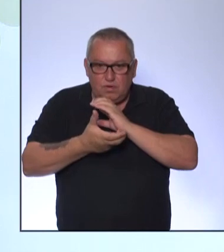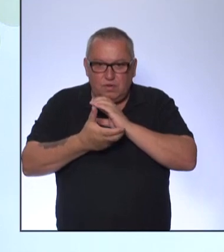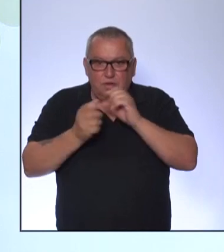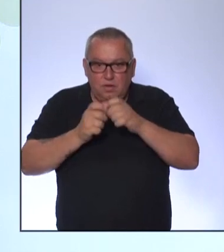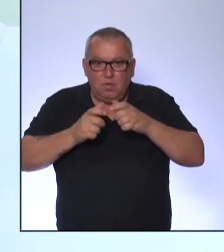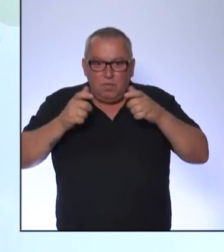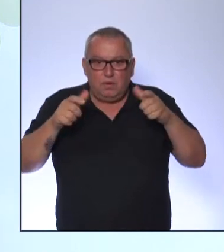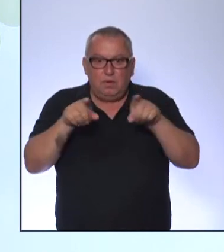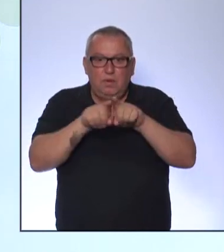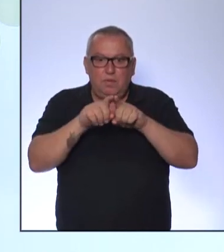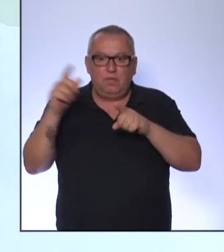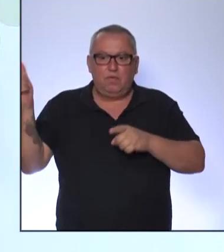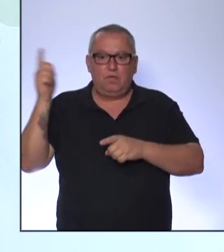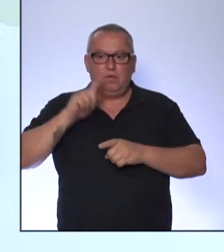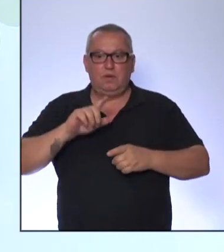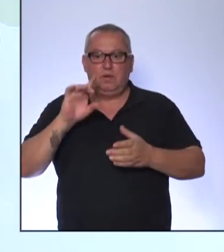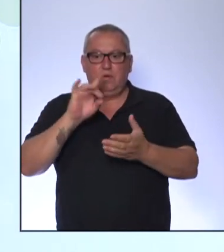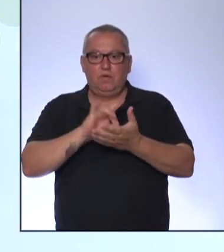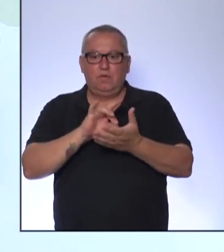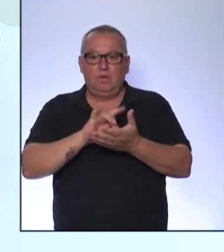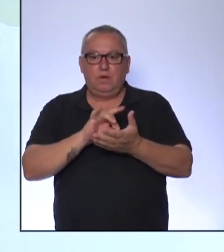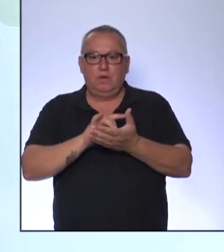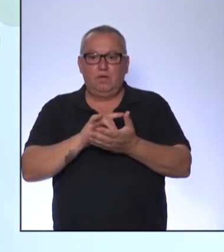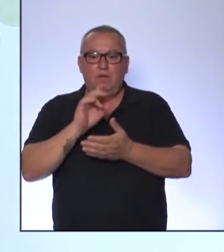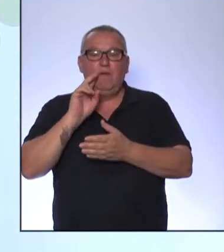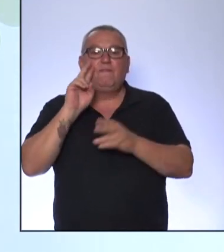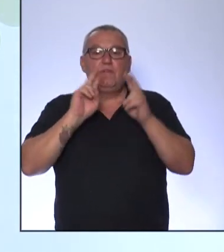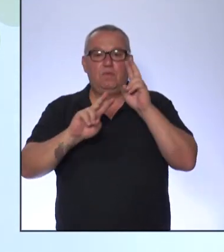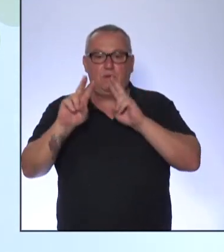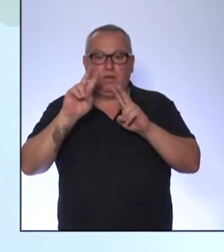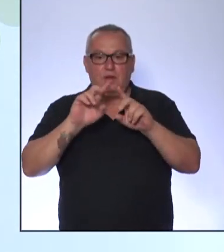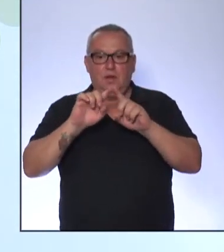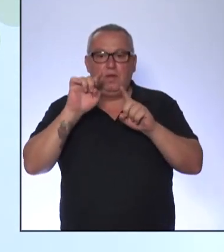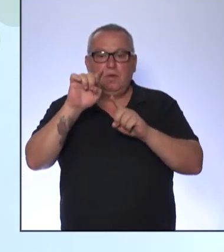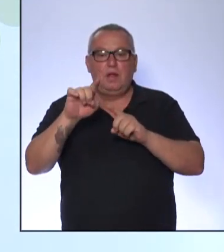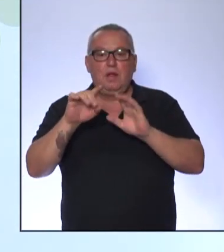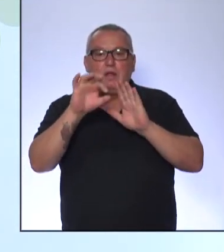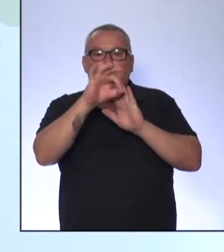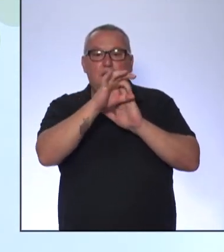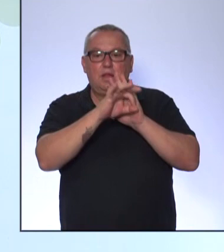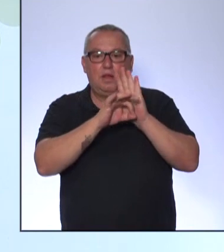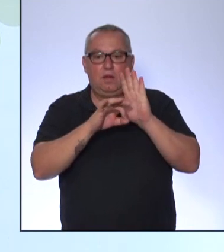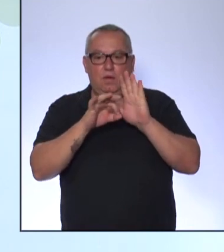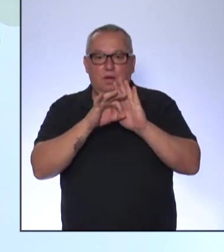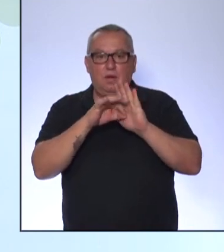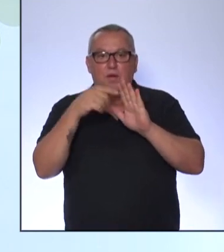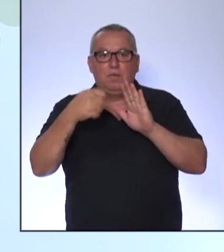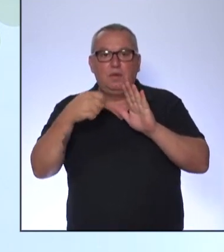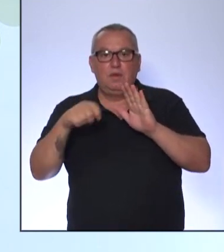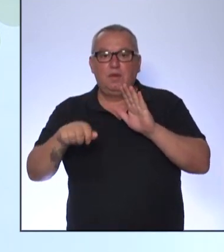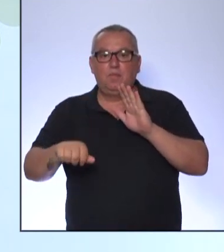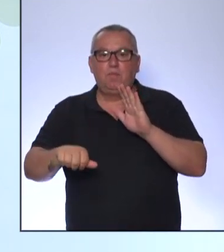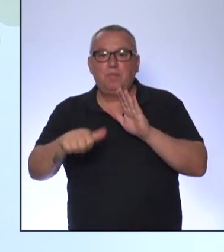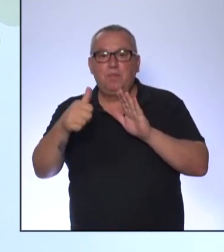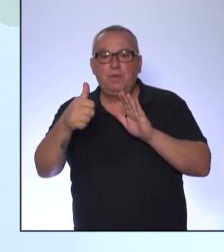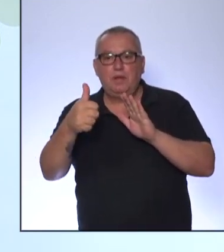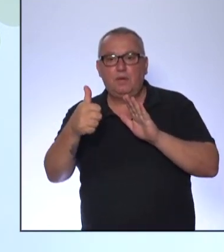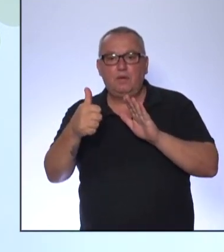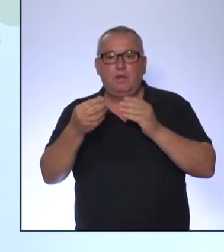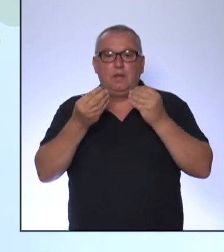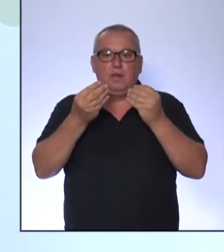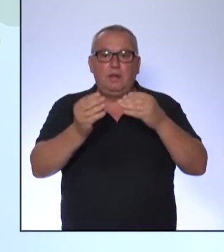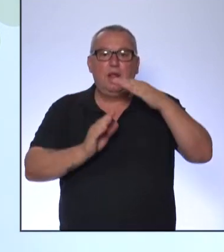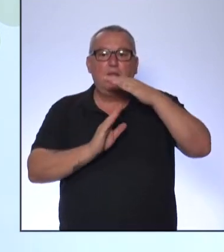proporcione esse aumento, a gente consiga, de fato, visualizar. Para essa célula existir, ela precisa, primeiro, ter algo que